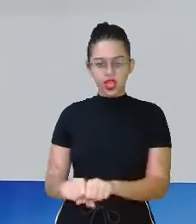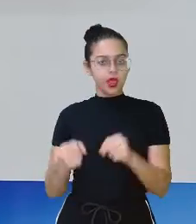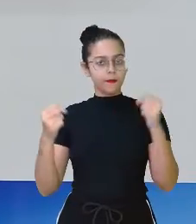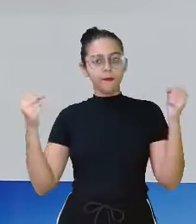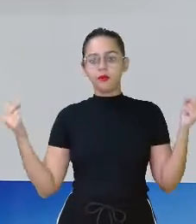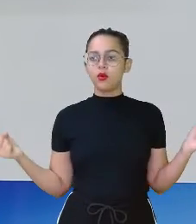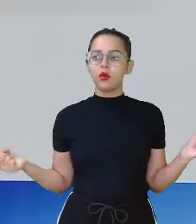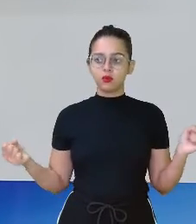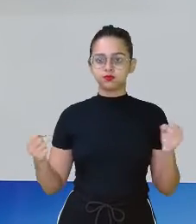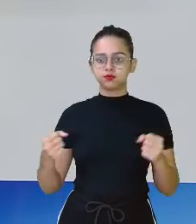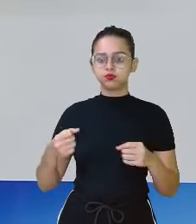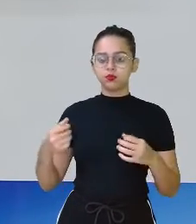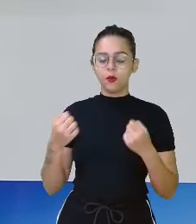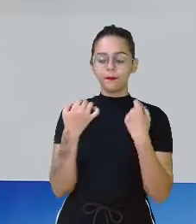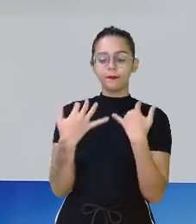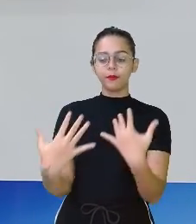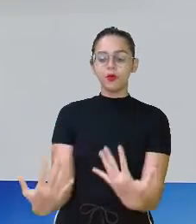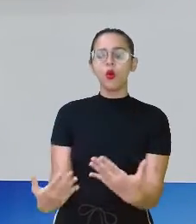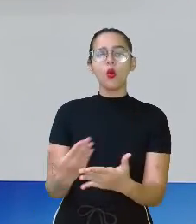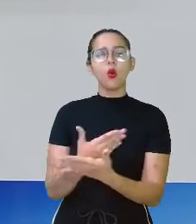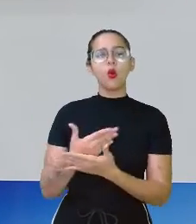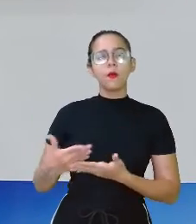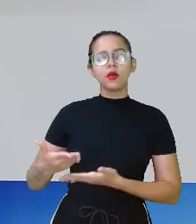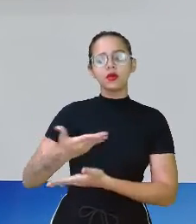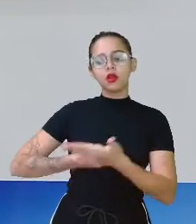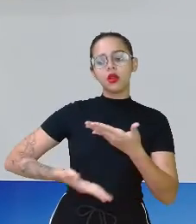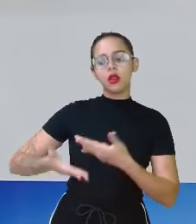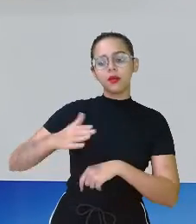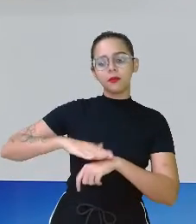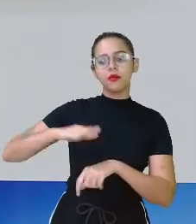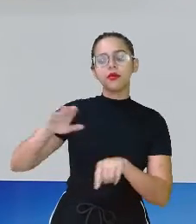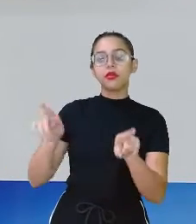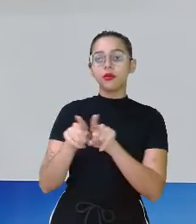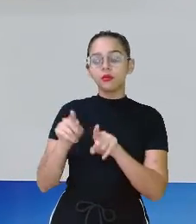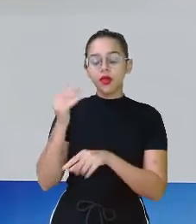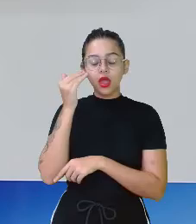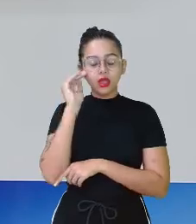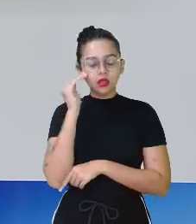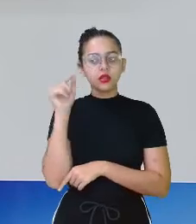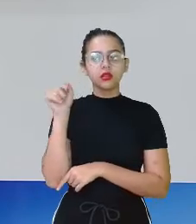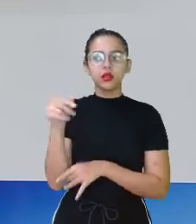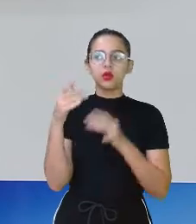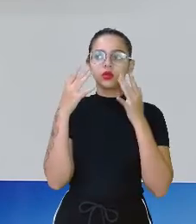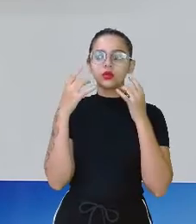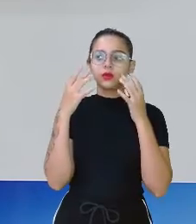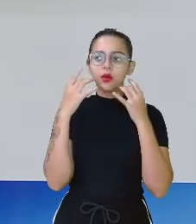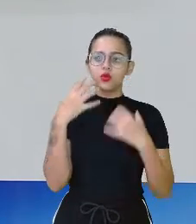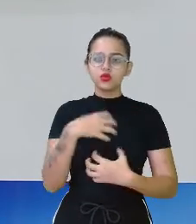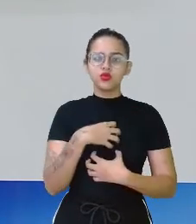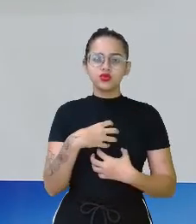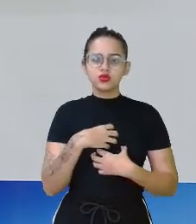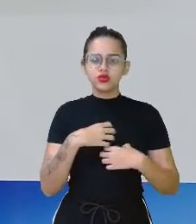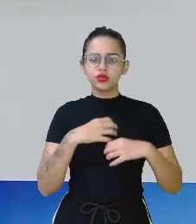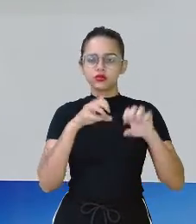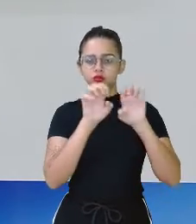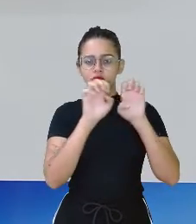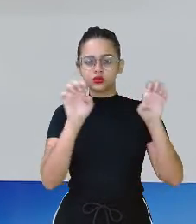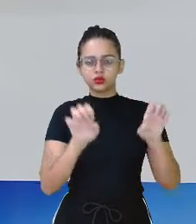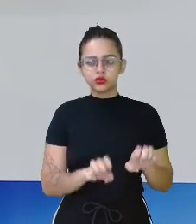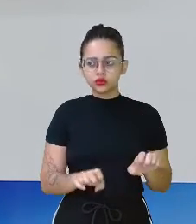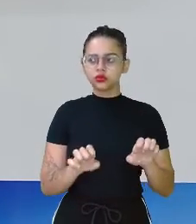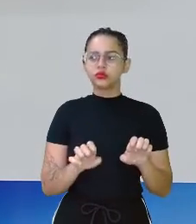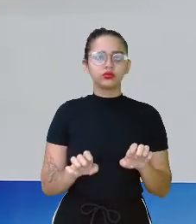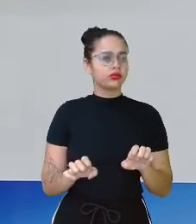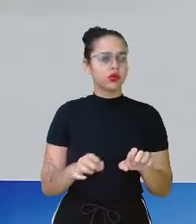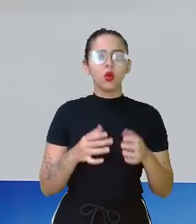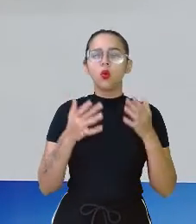o público começou a interagir mais e a entender o teatro, também as formas, né? A estrutura teatral. O teatro